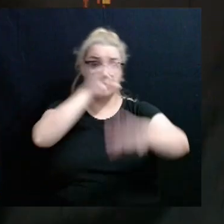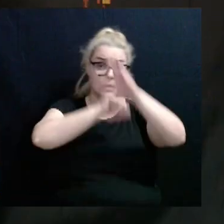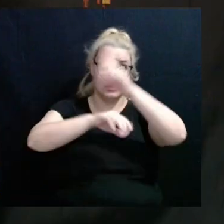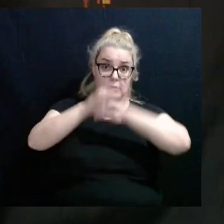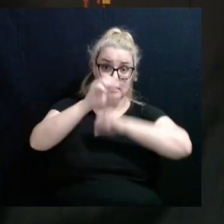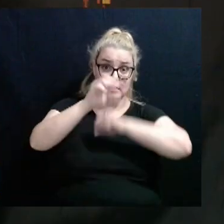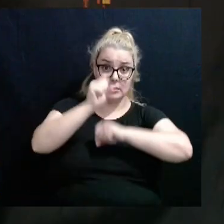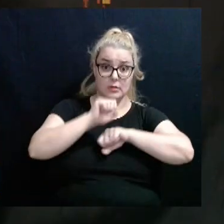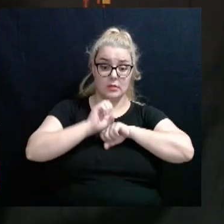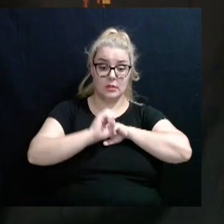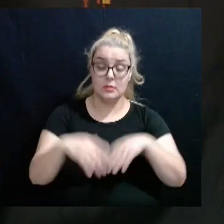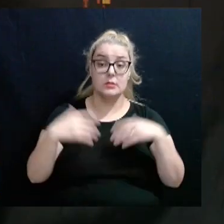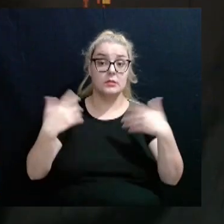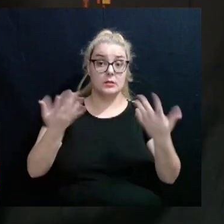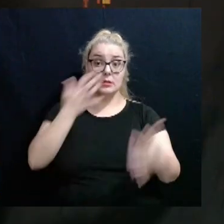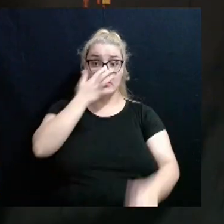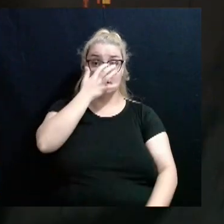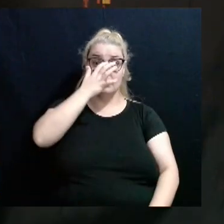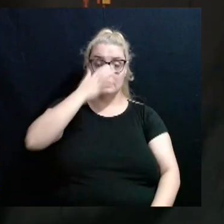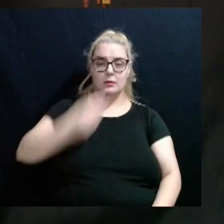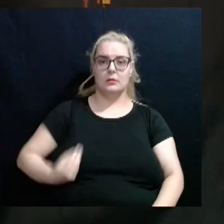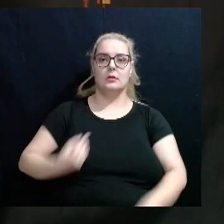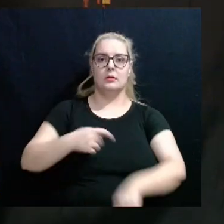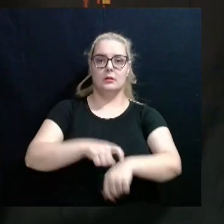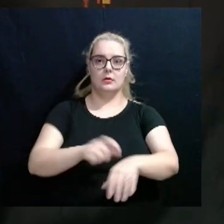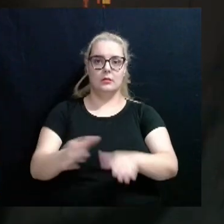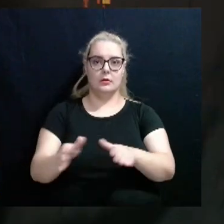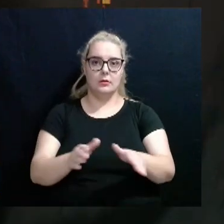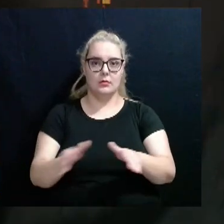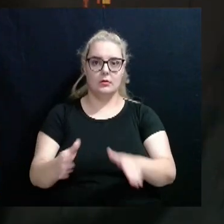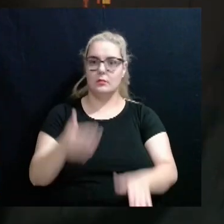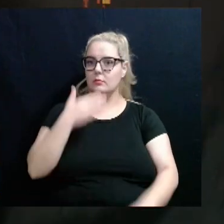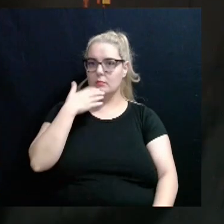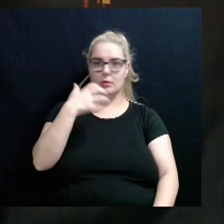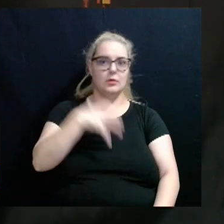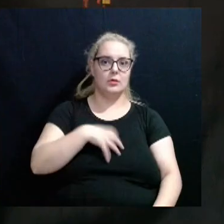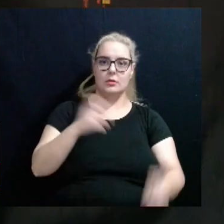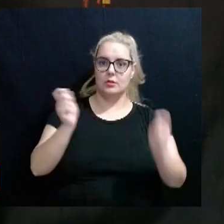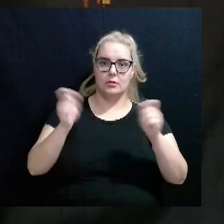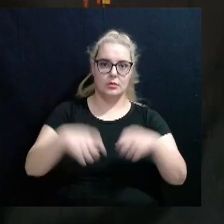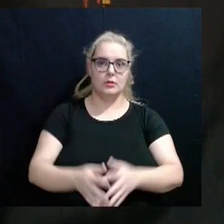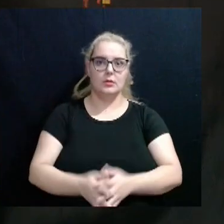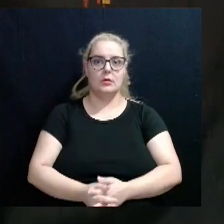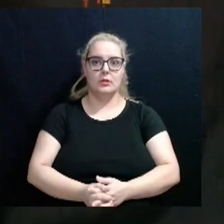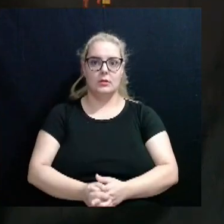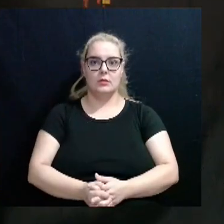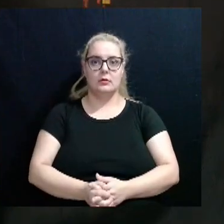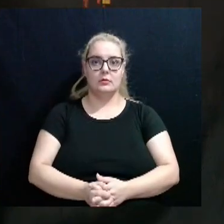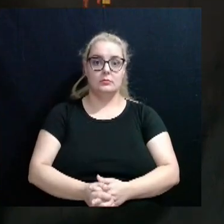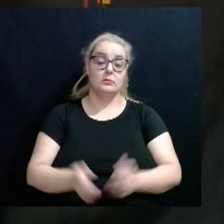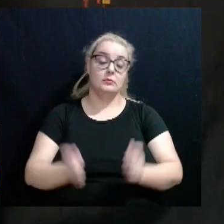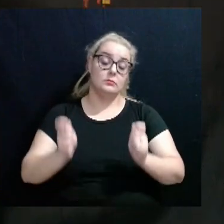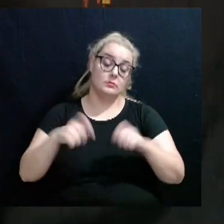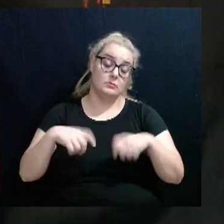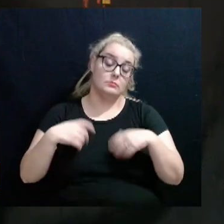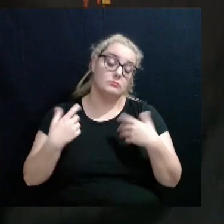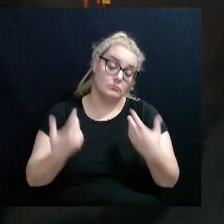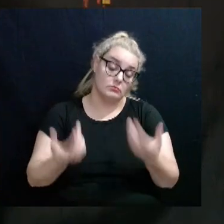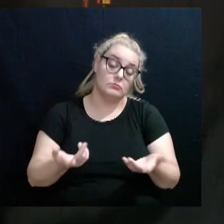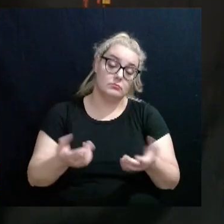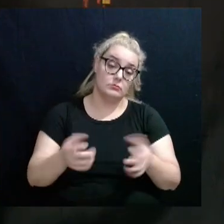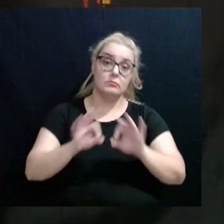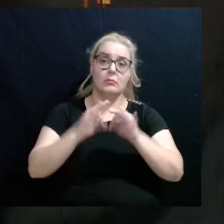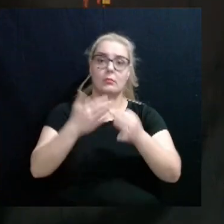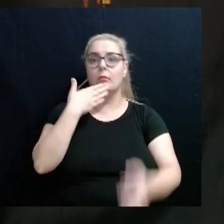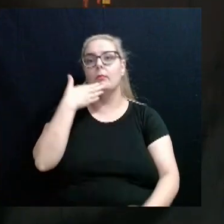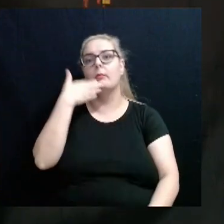né, e viver esse momento da melhor forma possível e, se puder ser em família, melhor